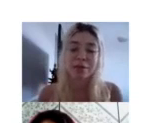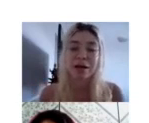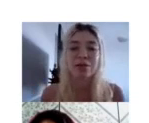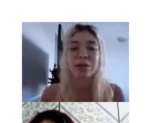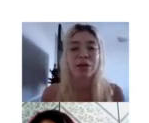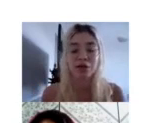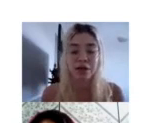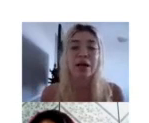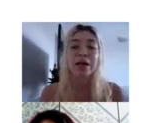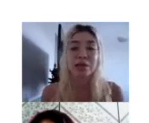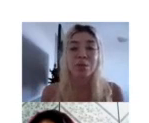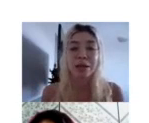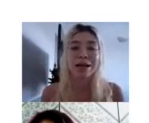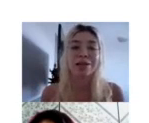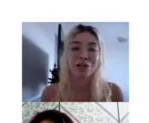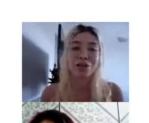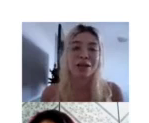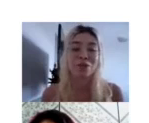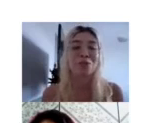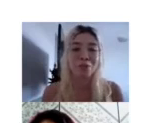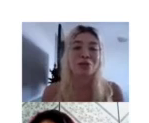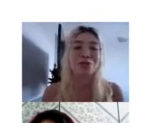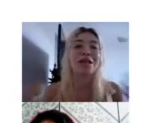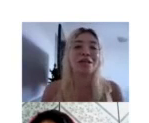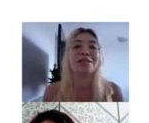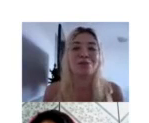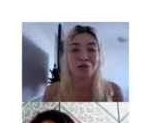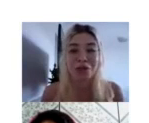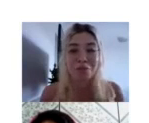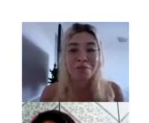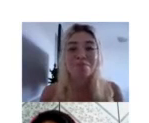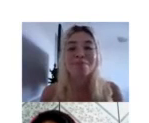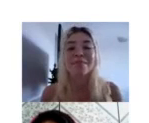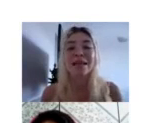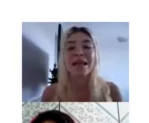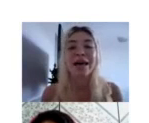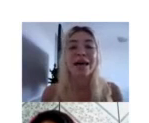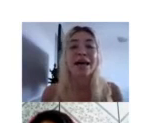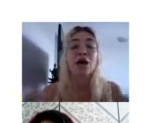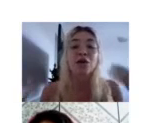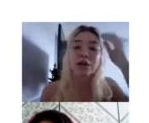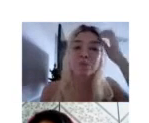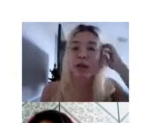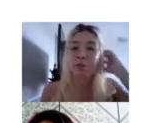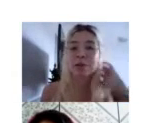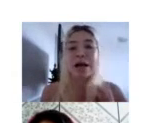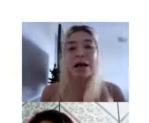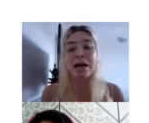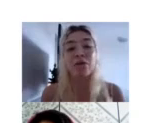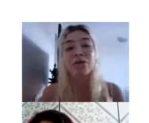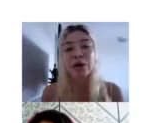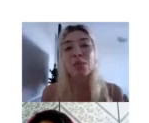de apresentar trabalhos, eu acho que isso é uma habilidade que o PIBID vem desenvolvendo em mim, nós